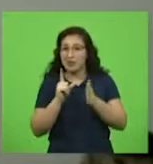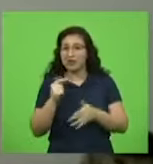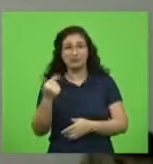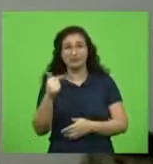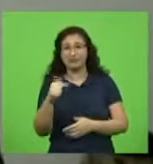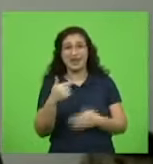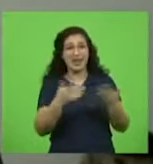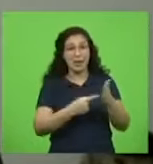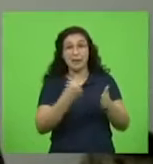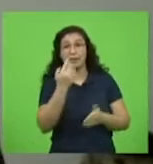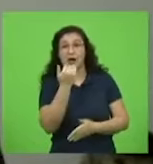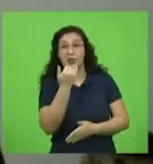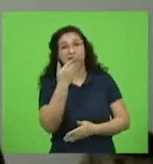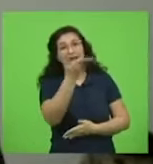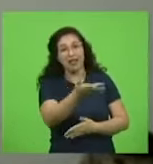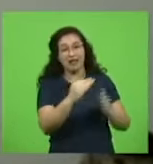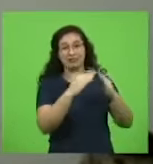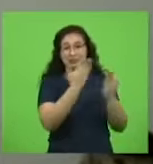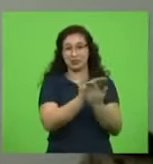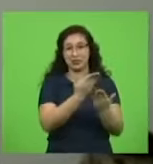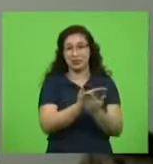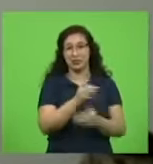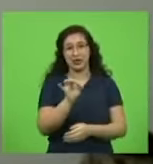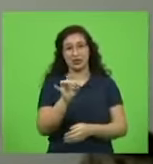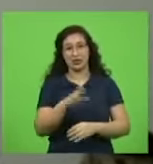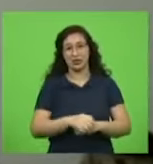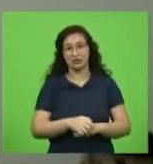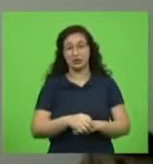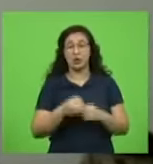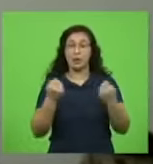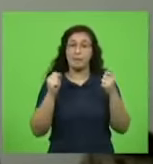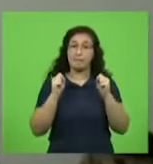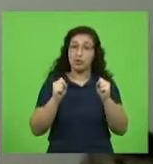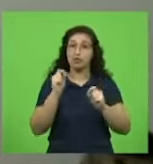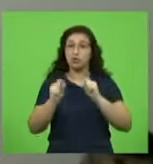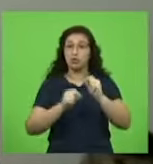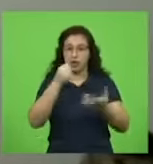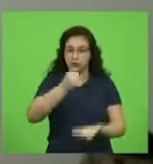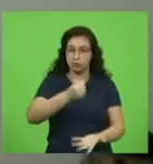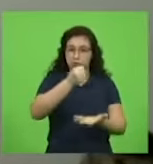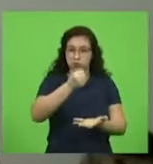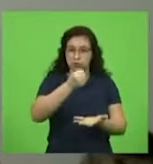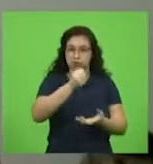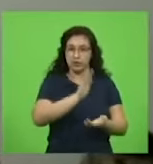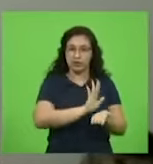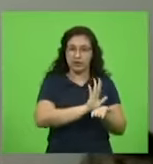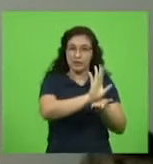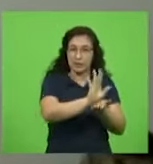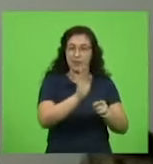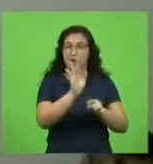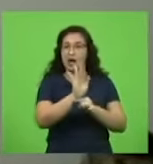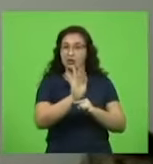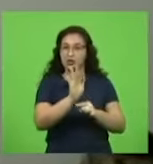o almoço é na escola. Então, que a gente possa ter pelo menos um kit de alimentos nas férias,